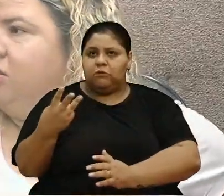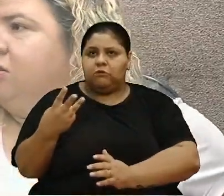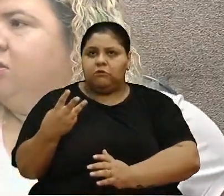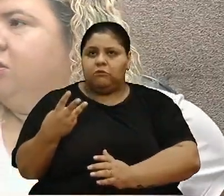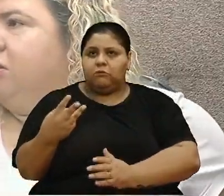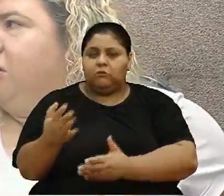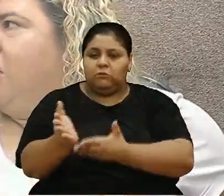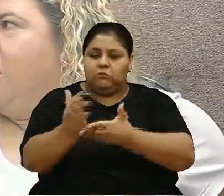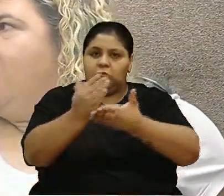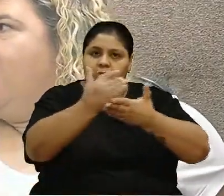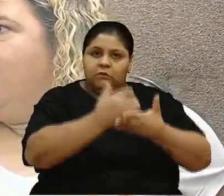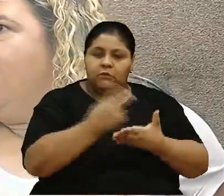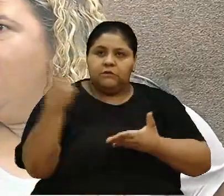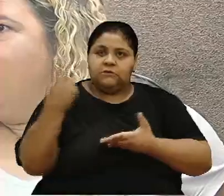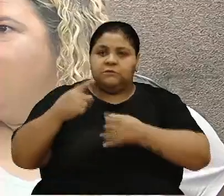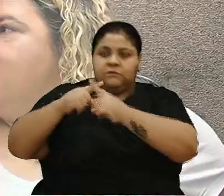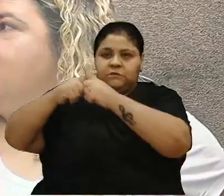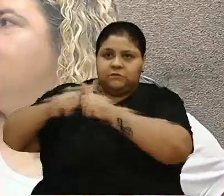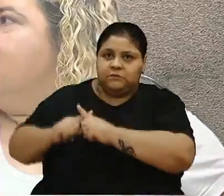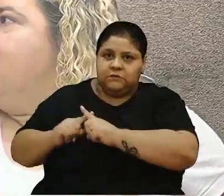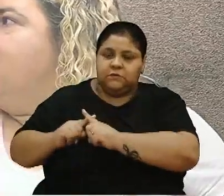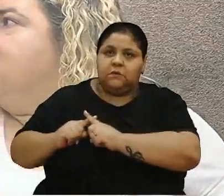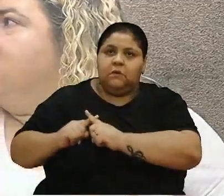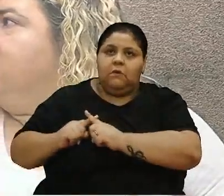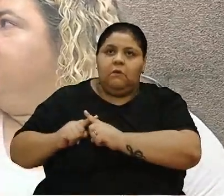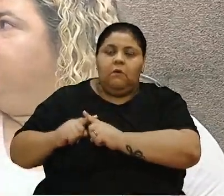do povo pela segunda vez,